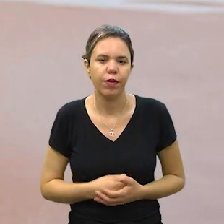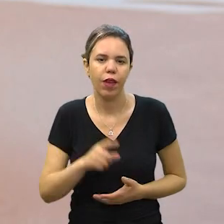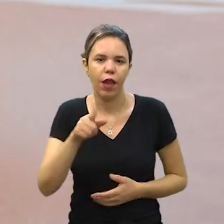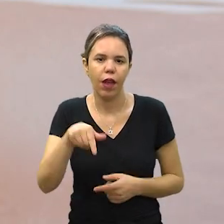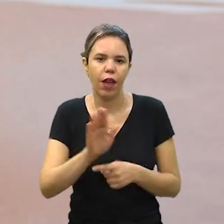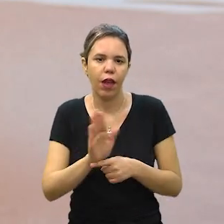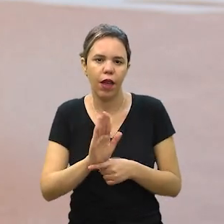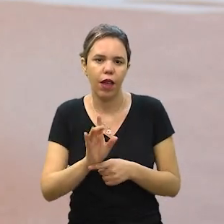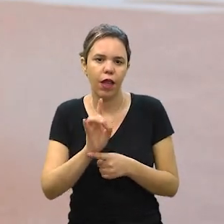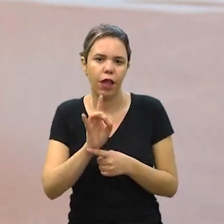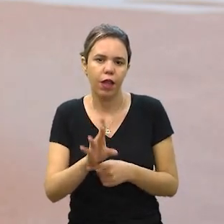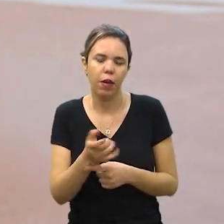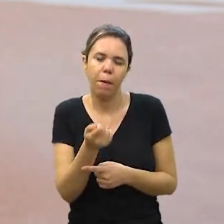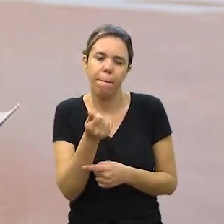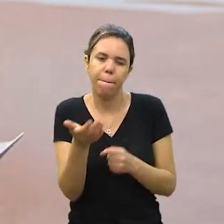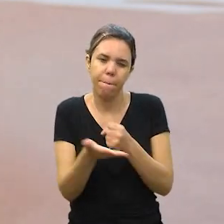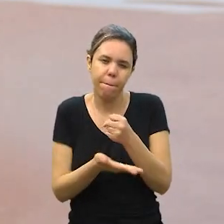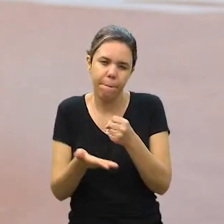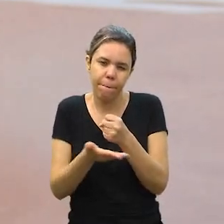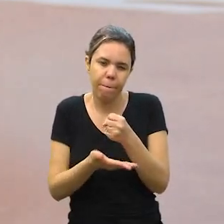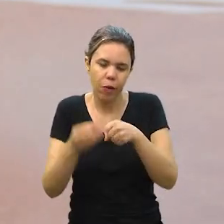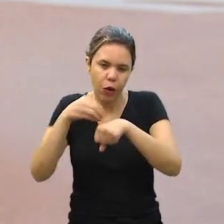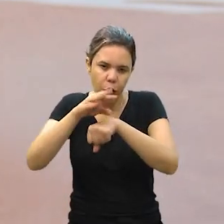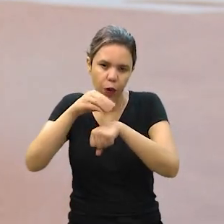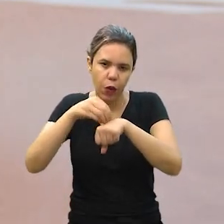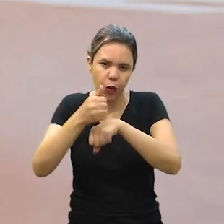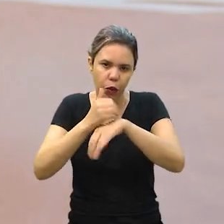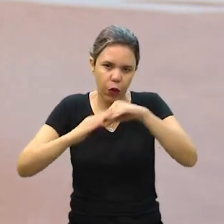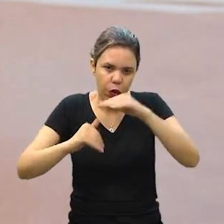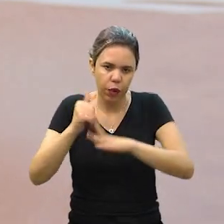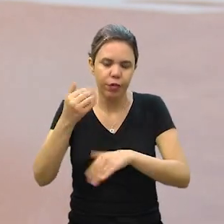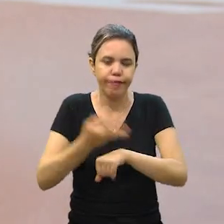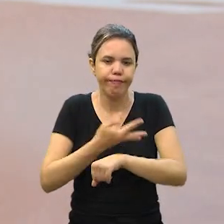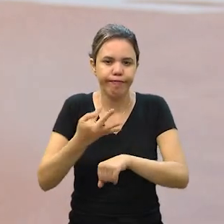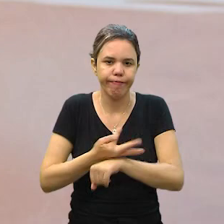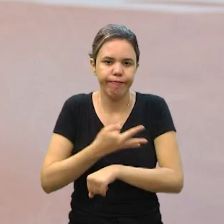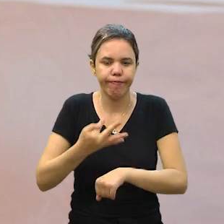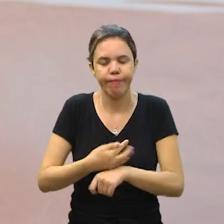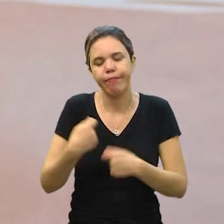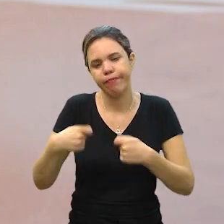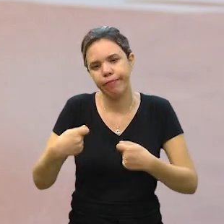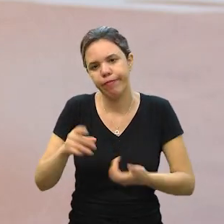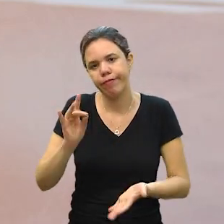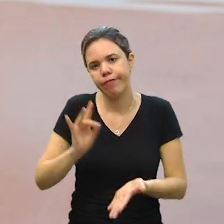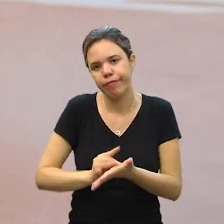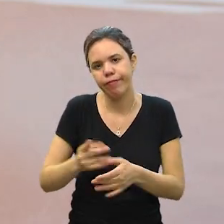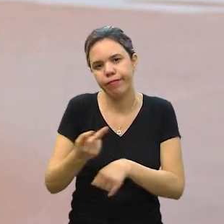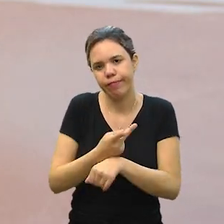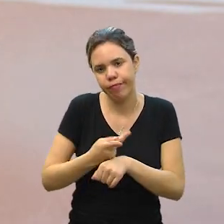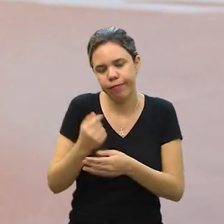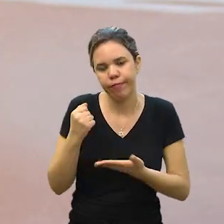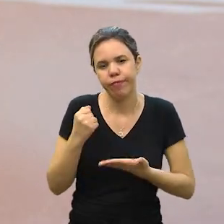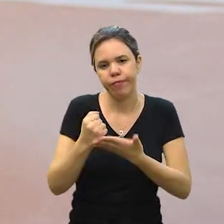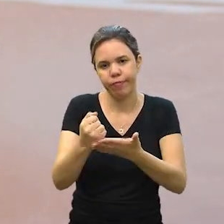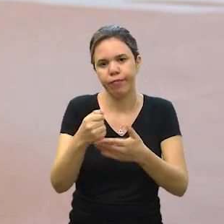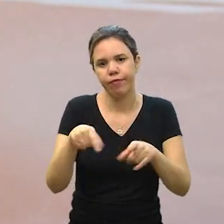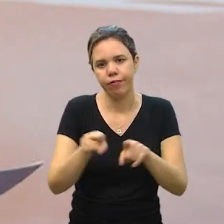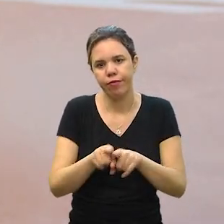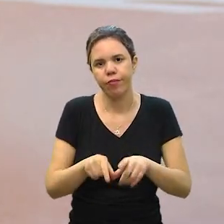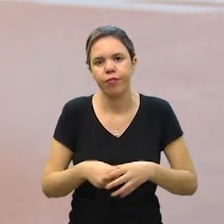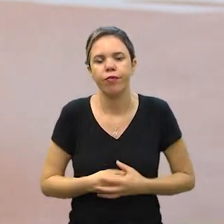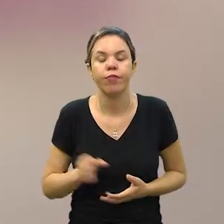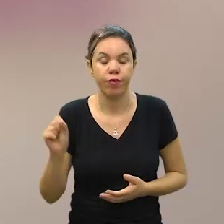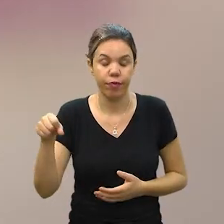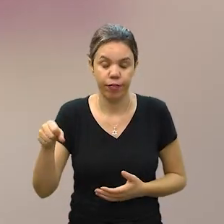Thelma, esse vídeo é só um pouquinho, né, do que os profissionais passam. Eles precisam realmente procurar ajuda